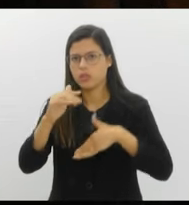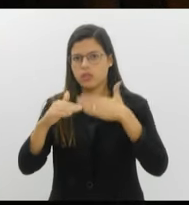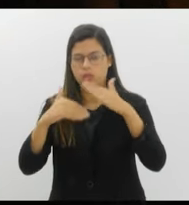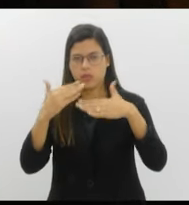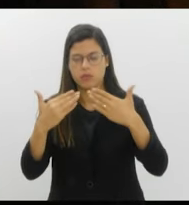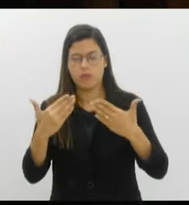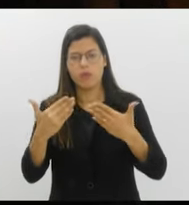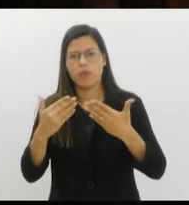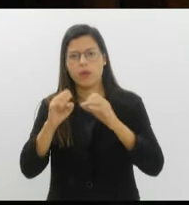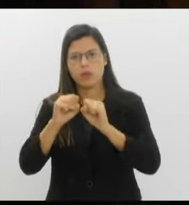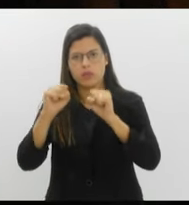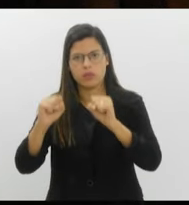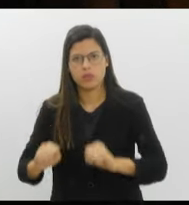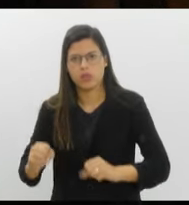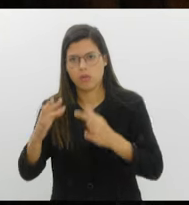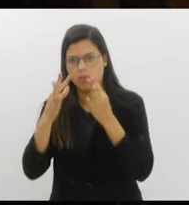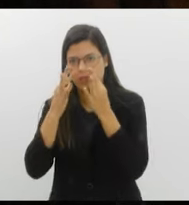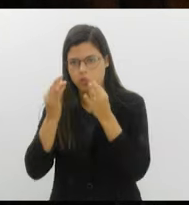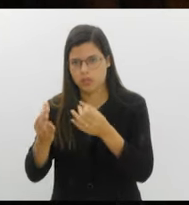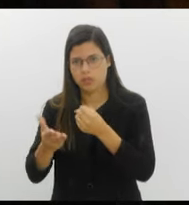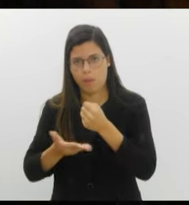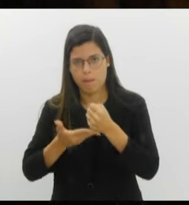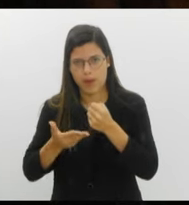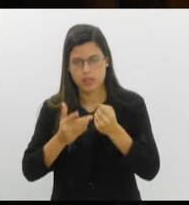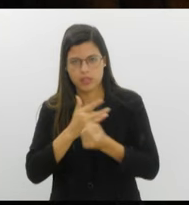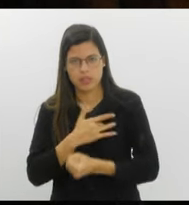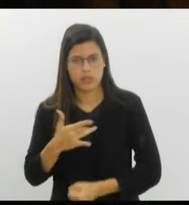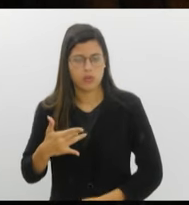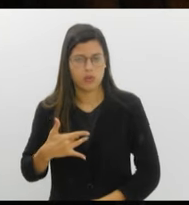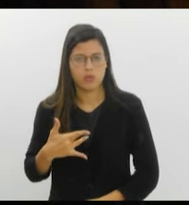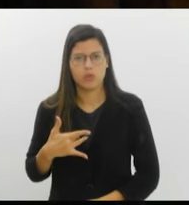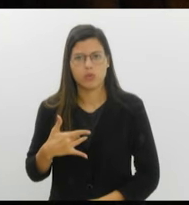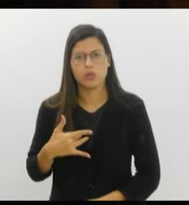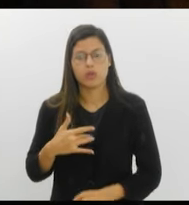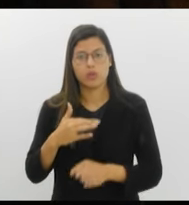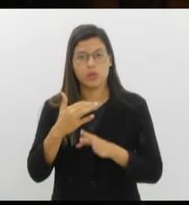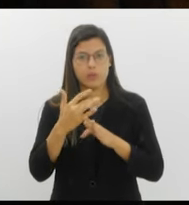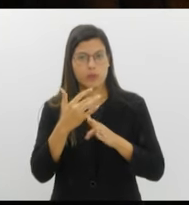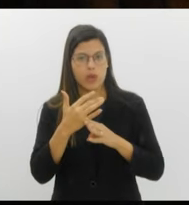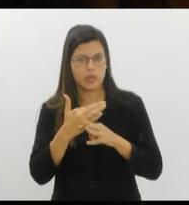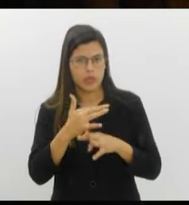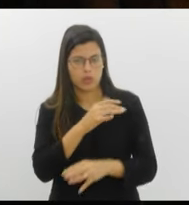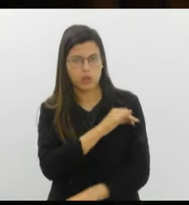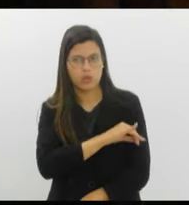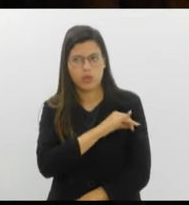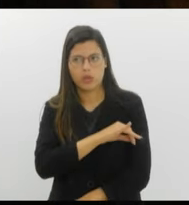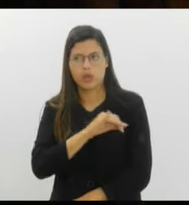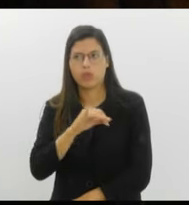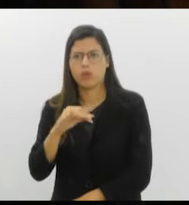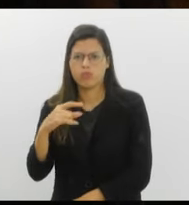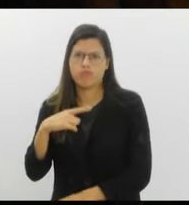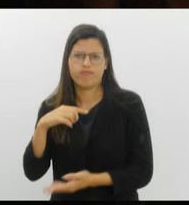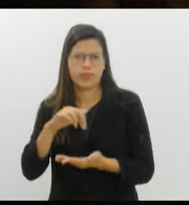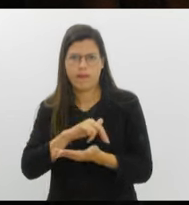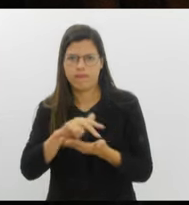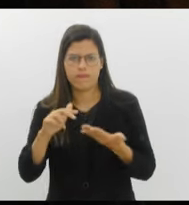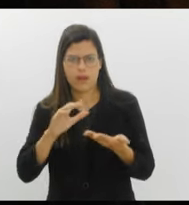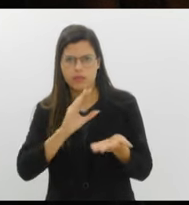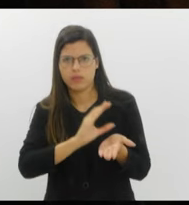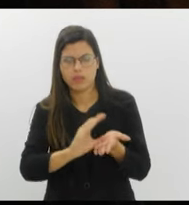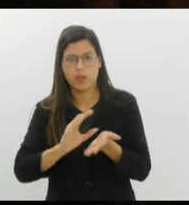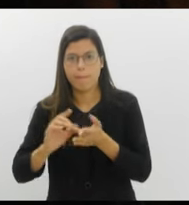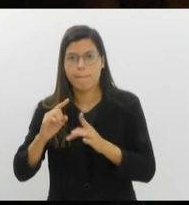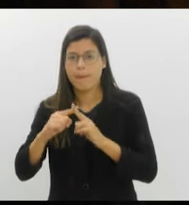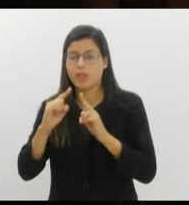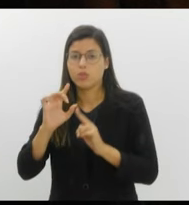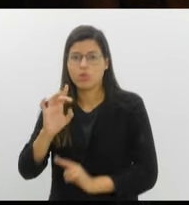de atenção básica, né, a cidade do Rio de Janeiro só tinha, né, apesar de todas as possibilidades de financiamento, 7 ou 8%